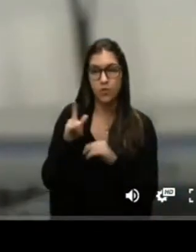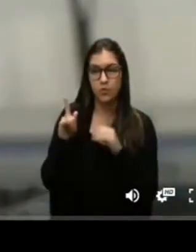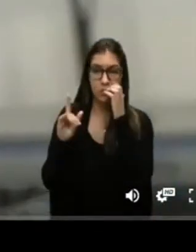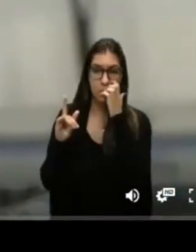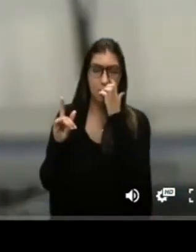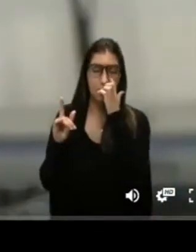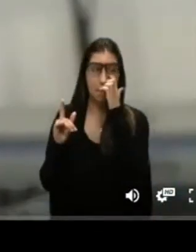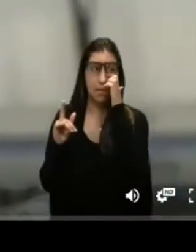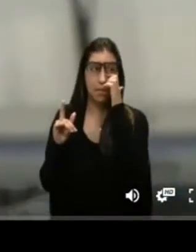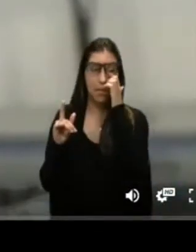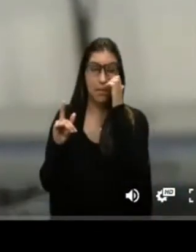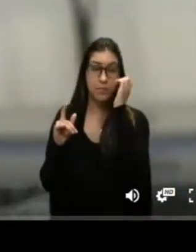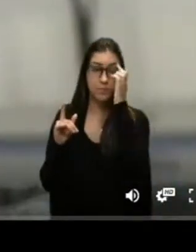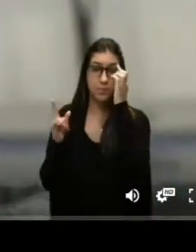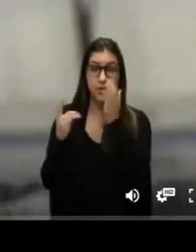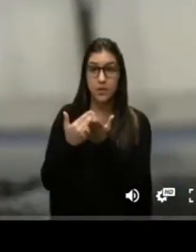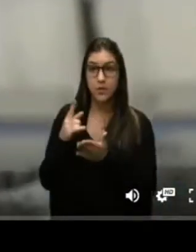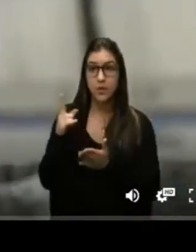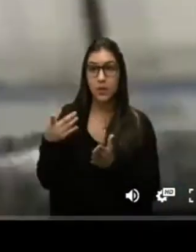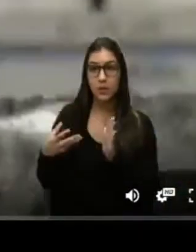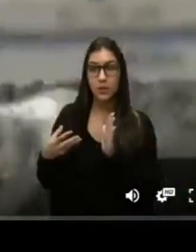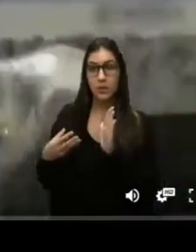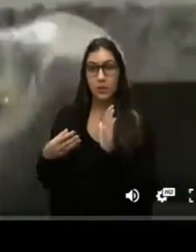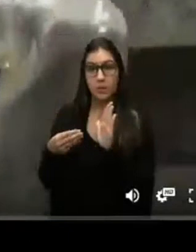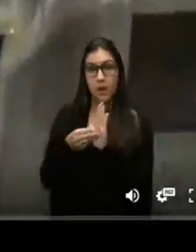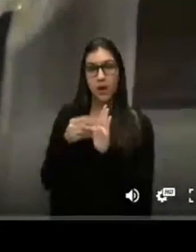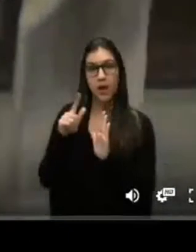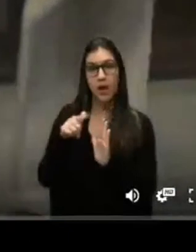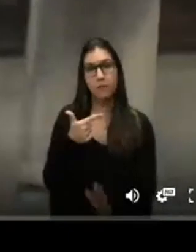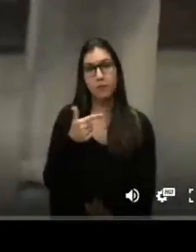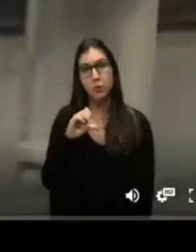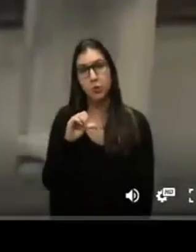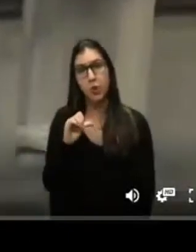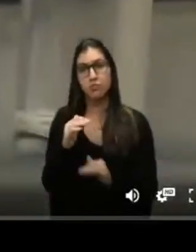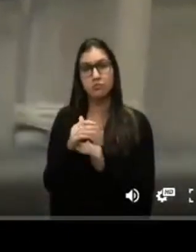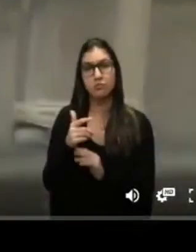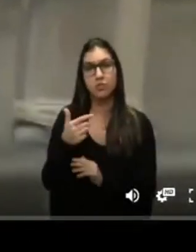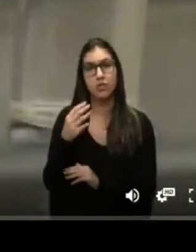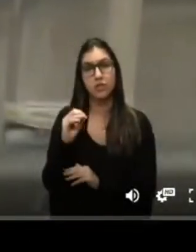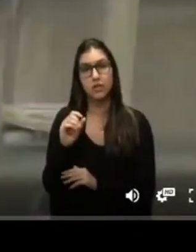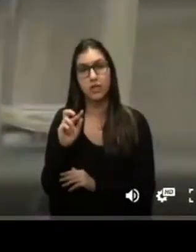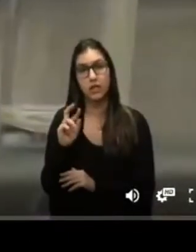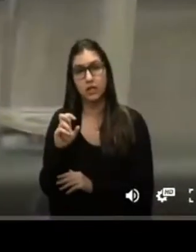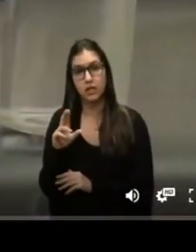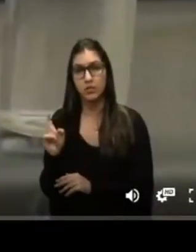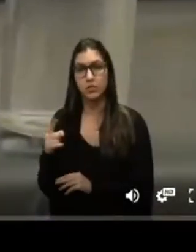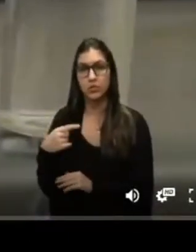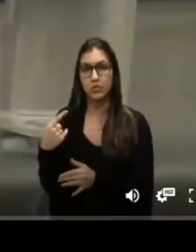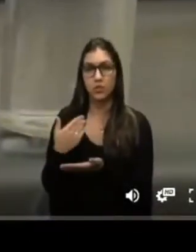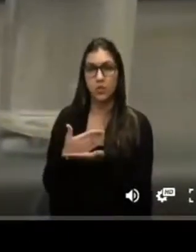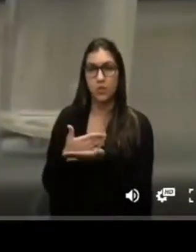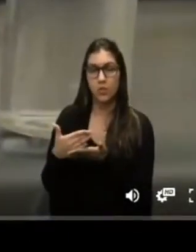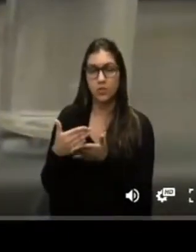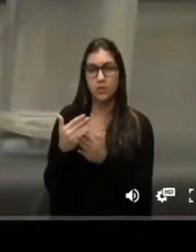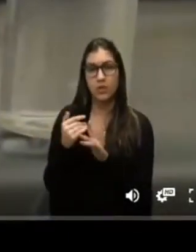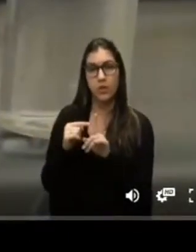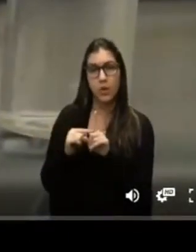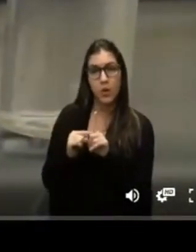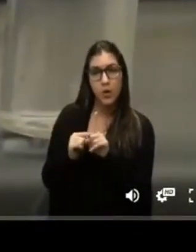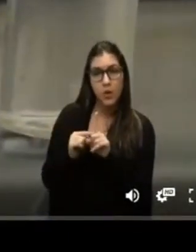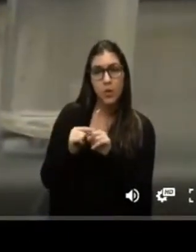está marcando está por volta de 29, 30 graus Celsius. Tá vendo? Então 29. nós vamos iniciar a elevação de temperatura